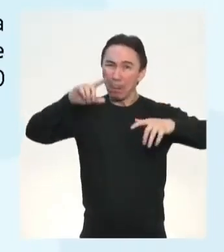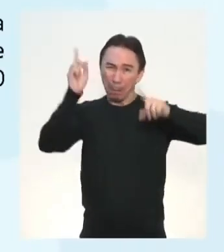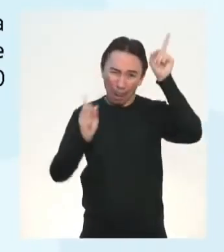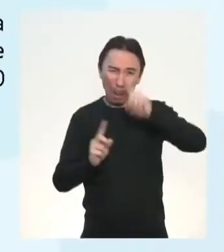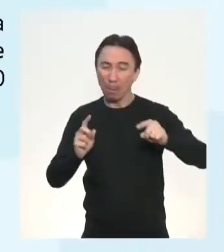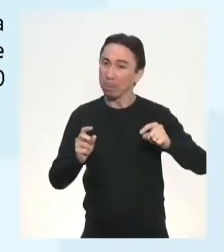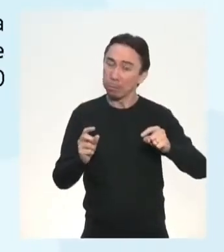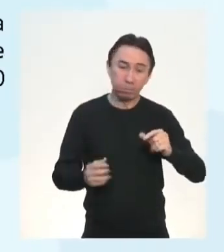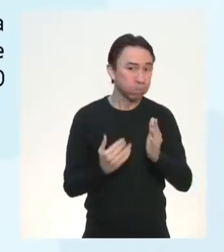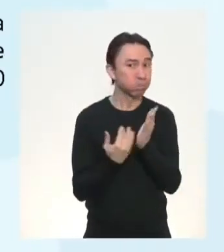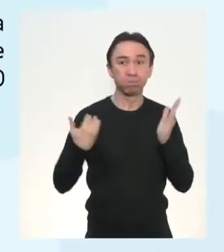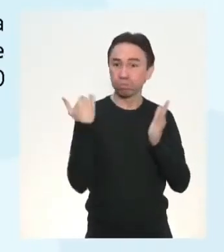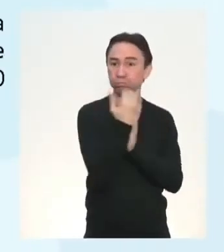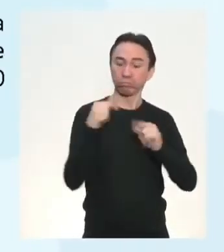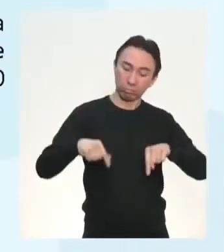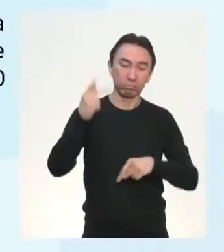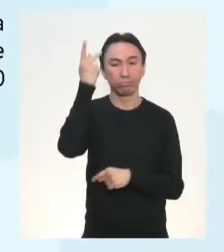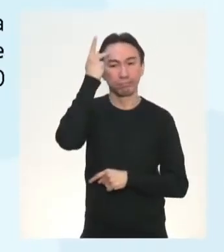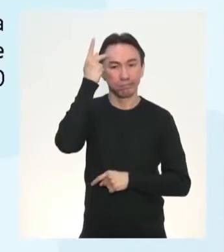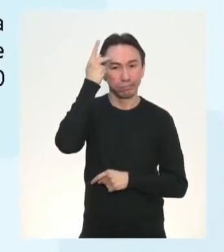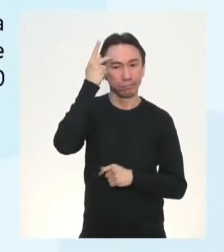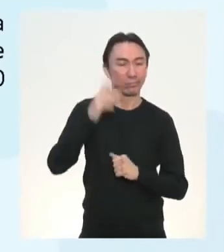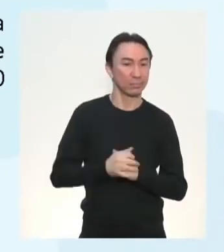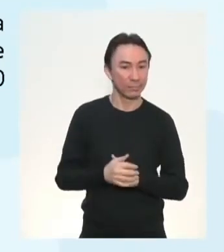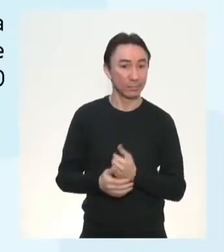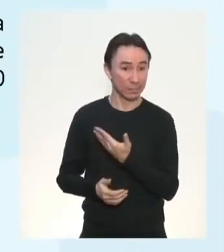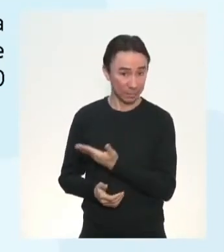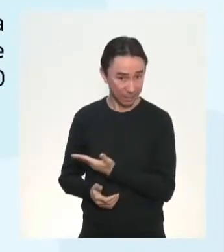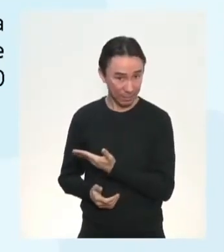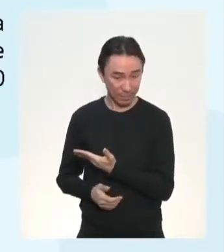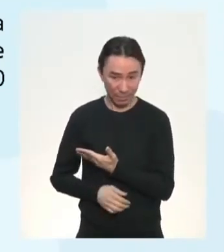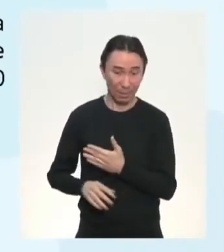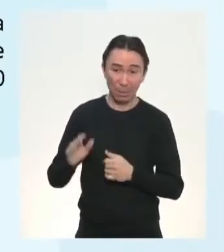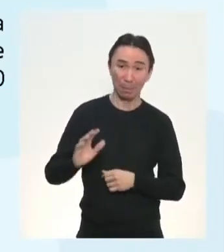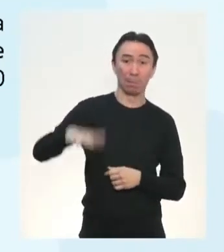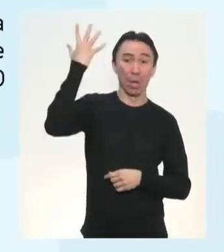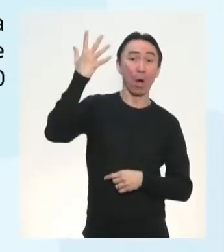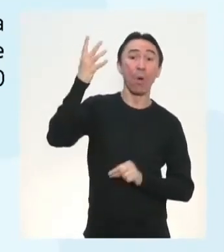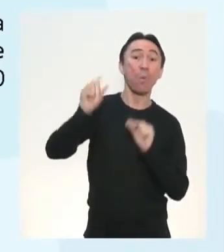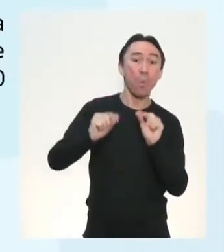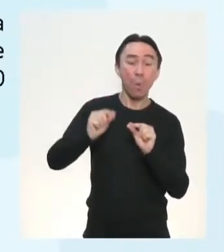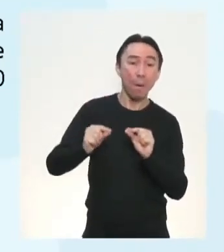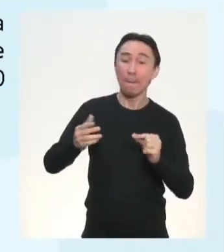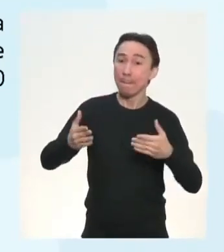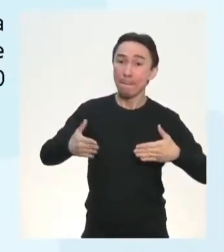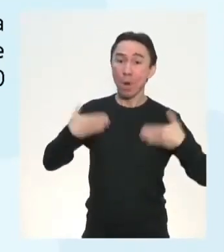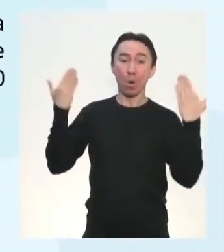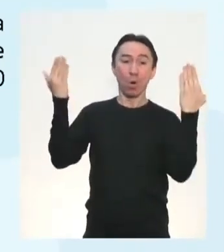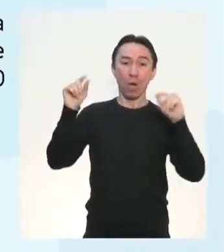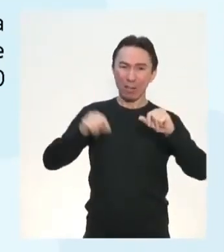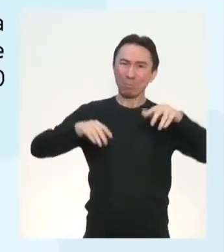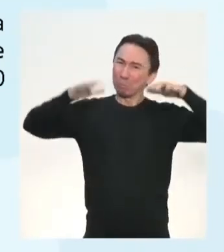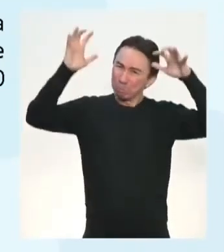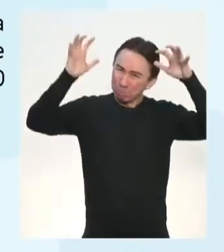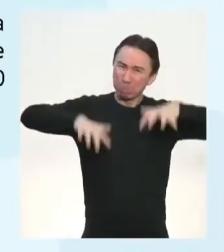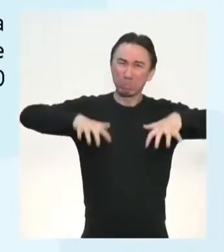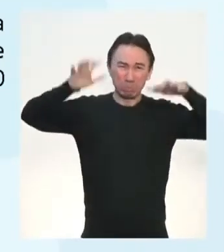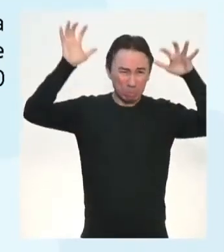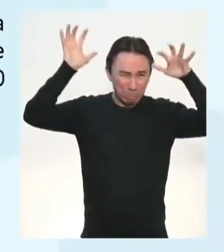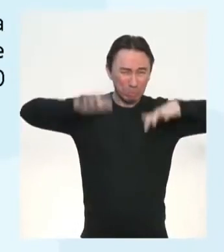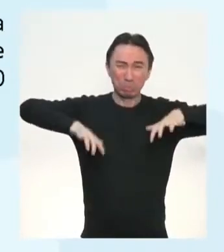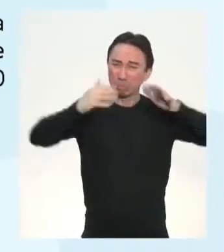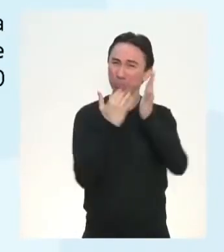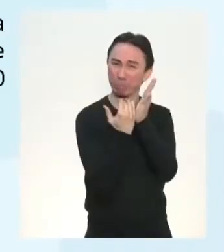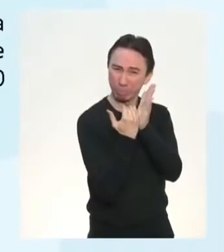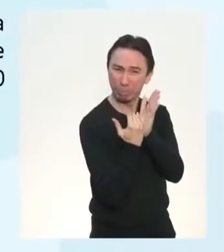O fenômeno mais impactante é o aumento da intensidade das chuvas. O número de eventos de precipitação extrema,